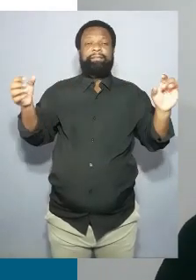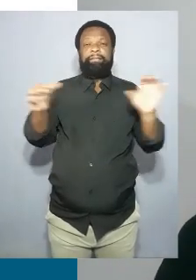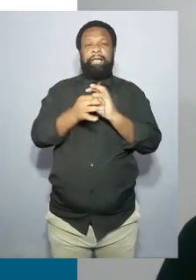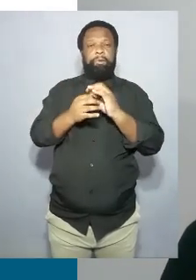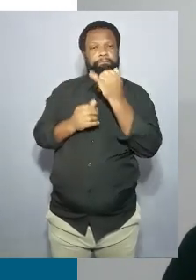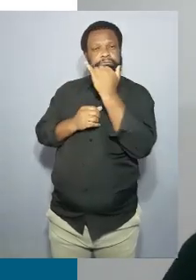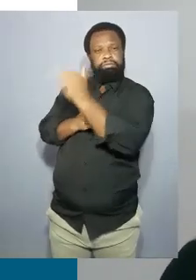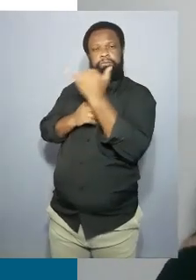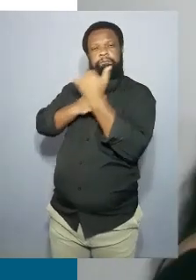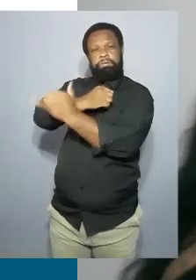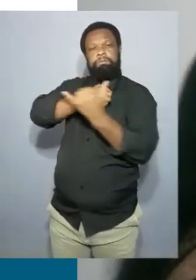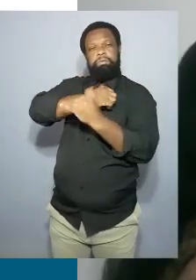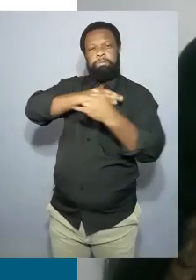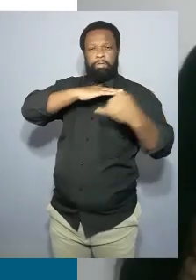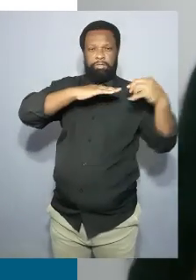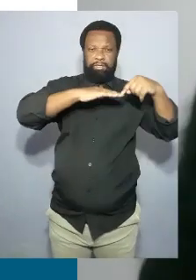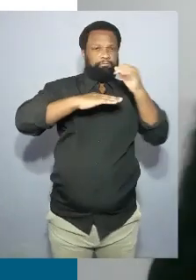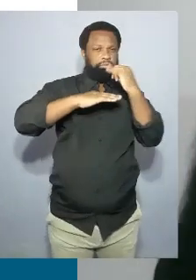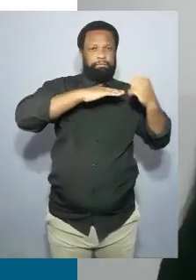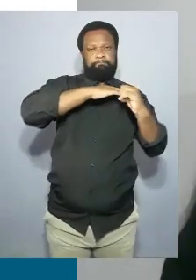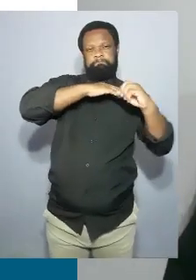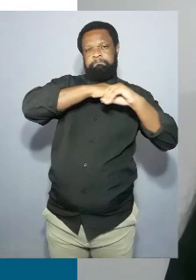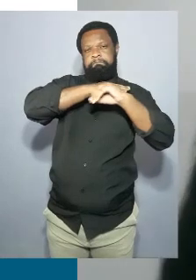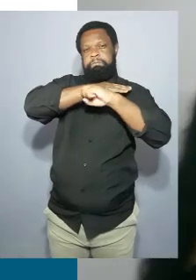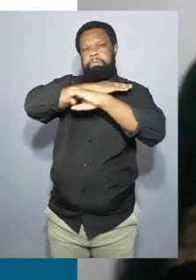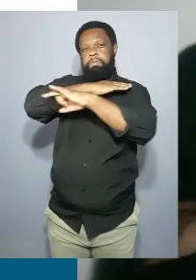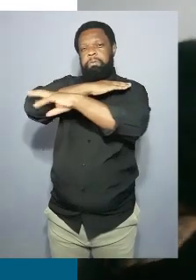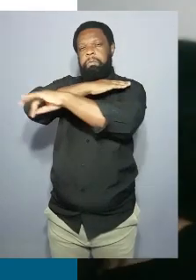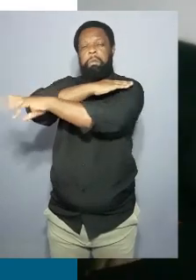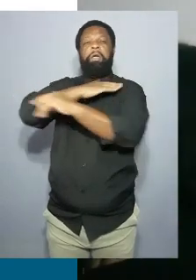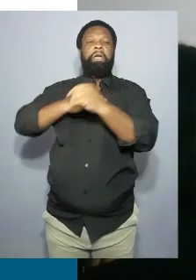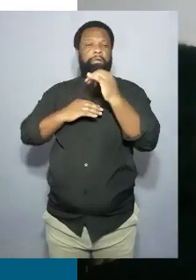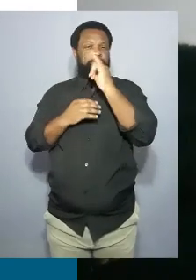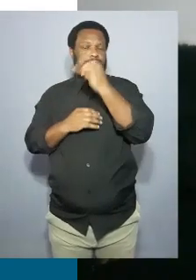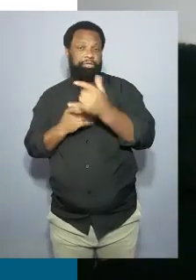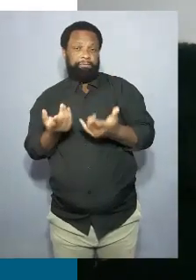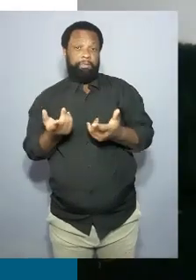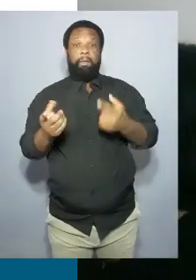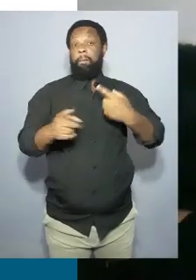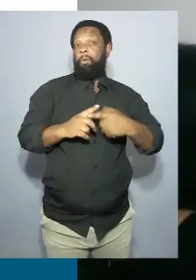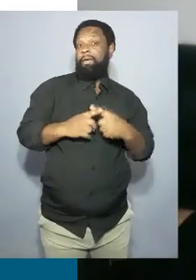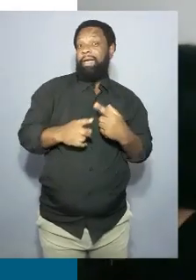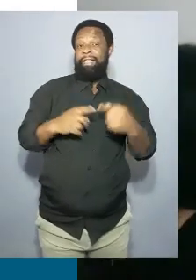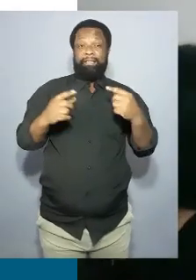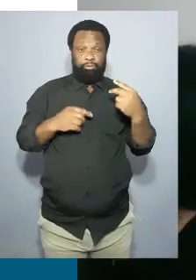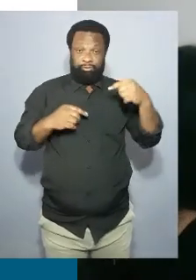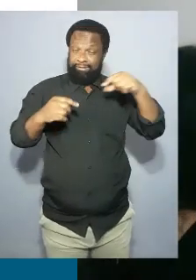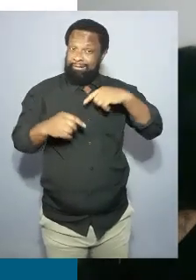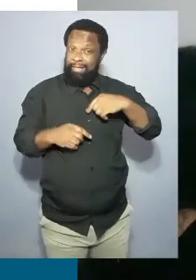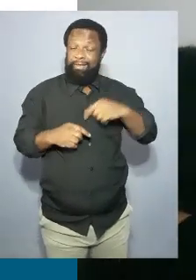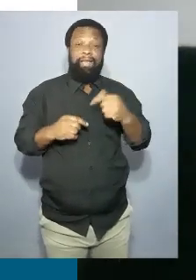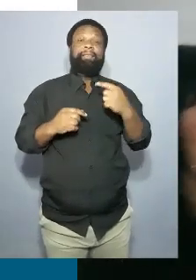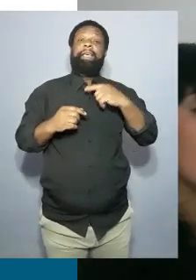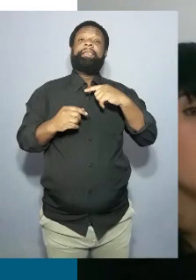corrente elétrica. Então, eles conduzem corrente elétrica nessas duas situações, porque nessas duas situações